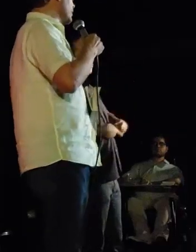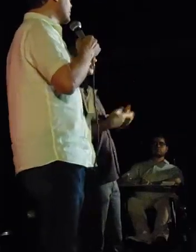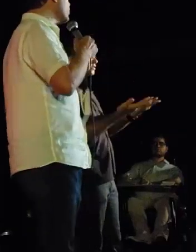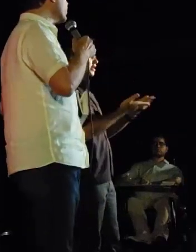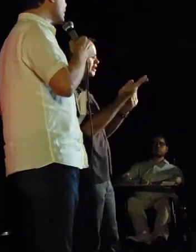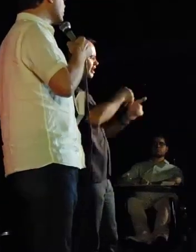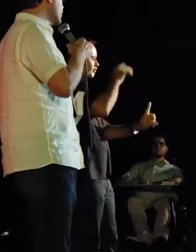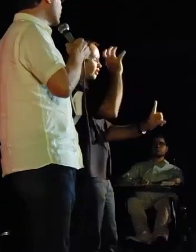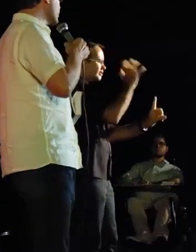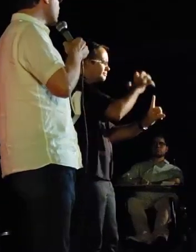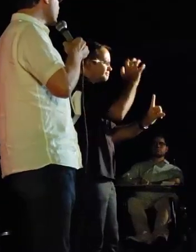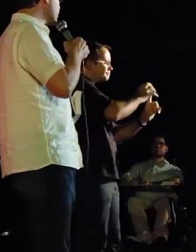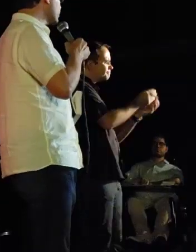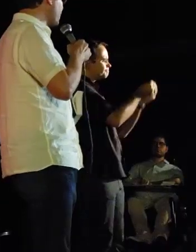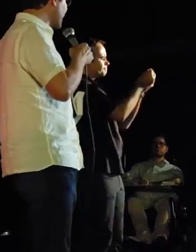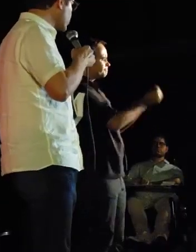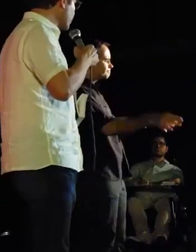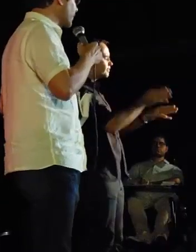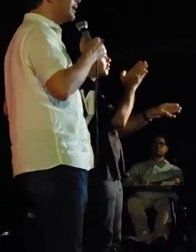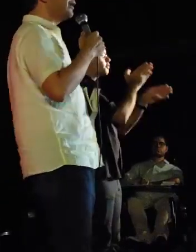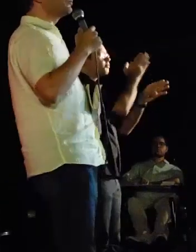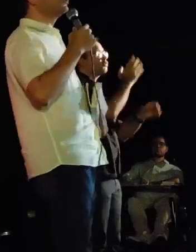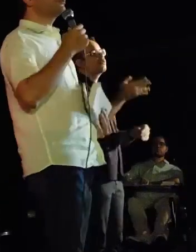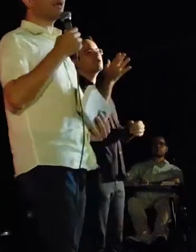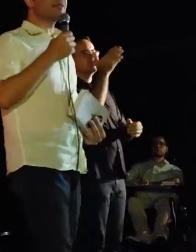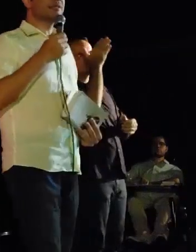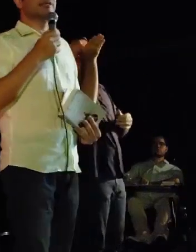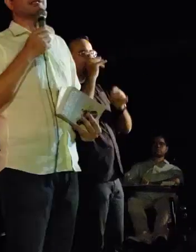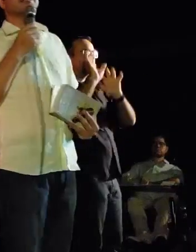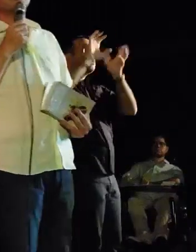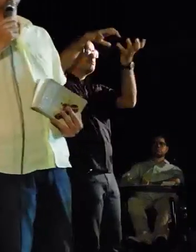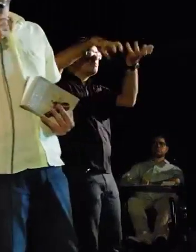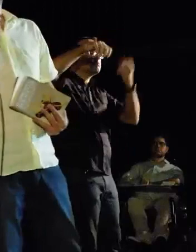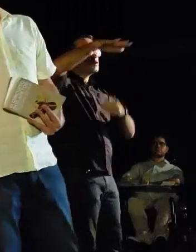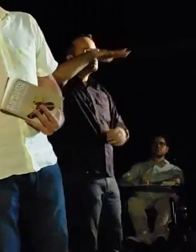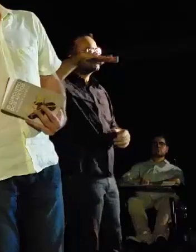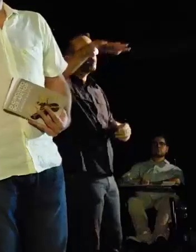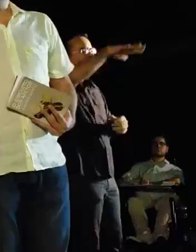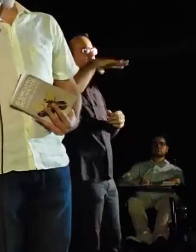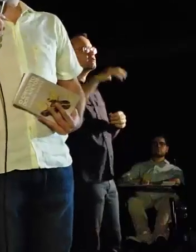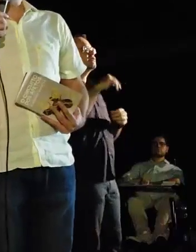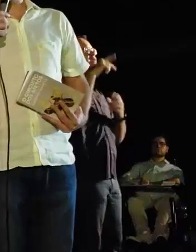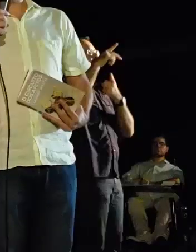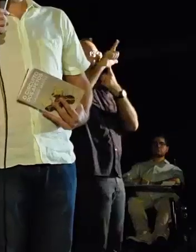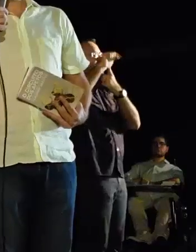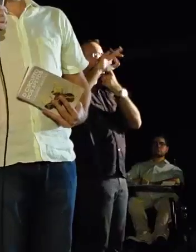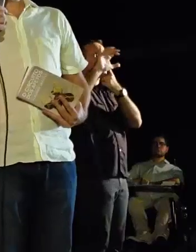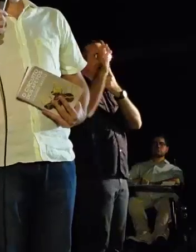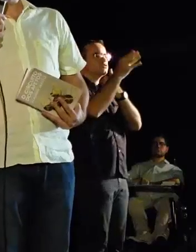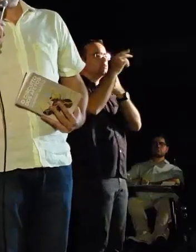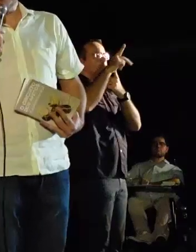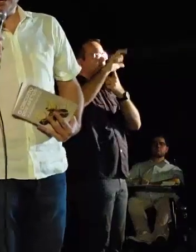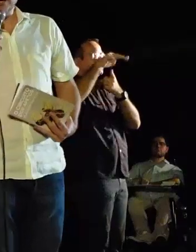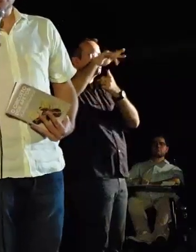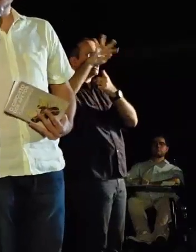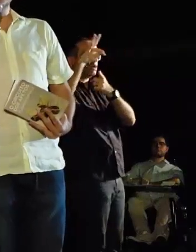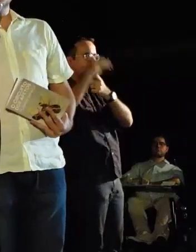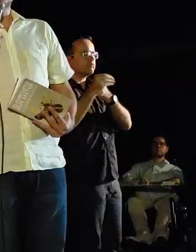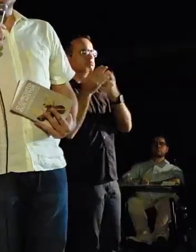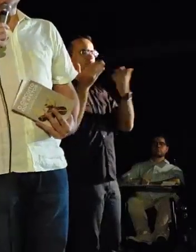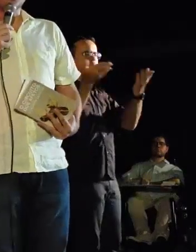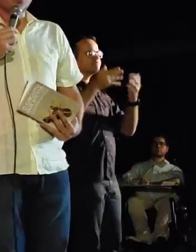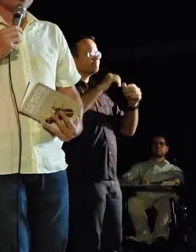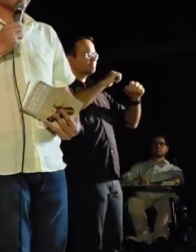partir do Palácio do Planalto, de Brasília, de uma onda que